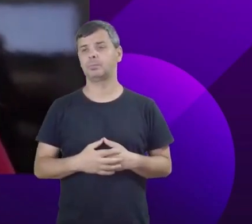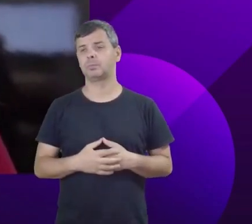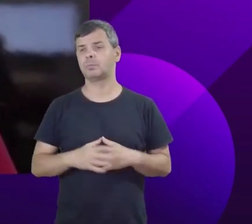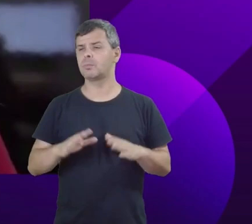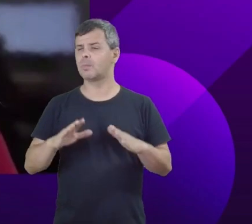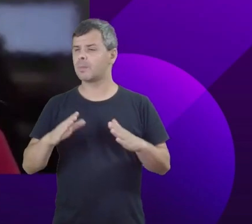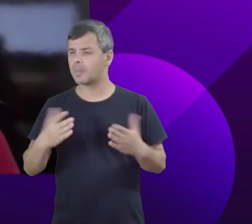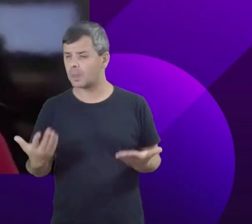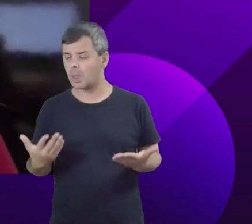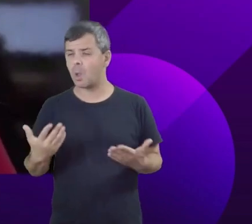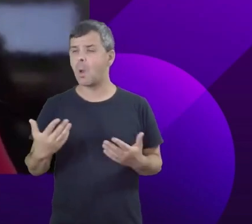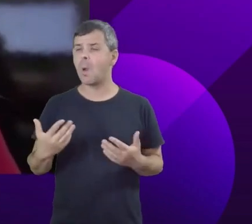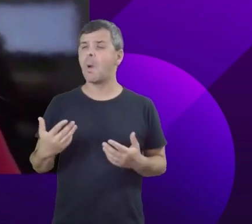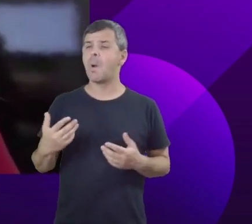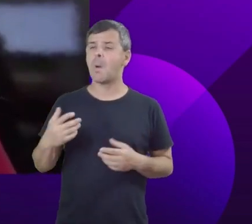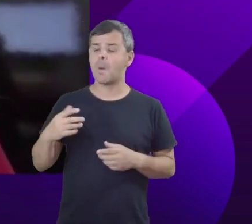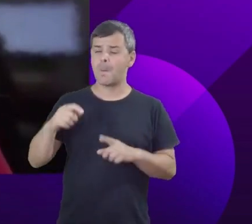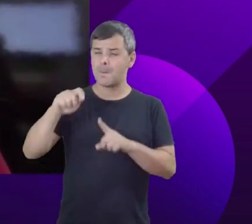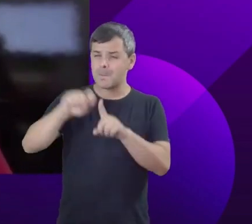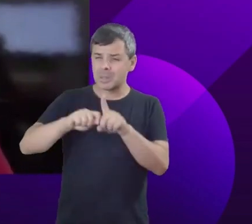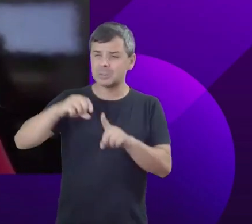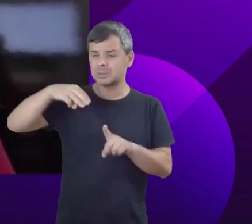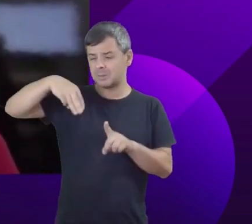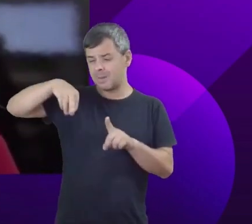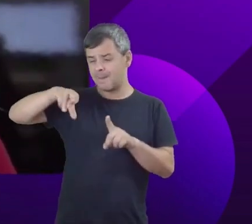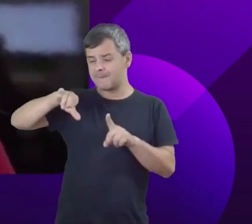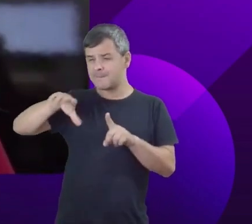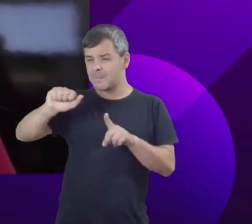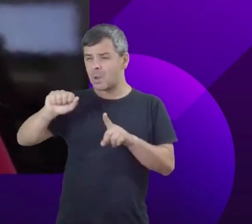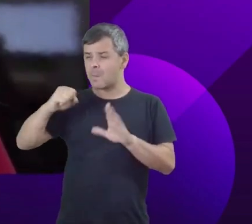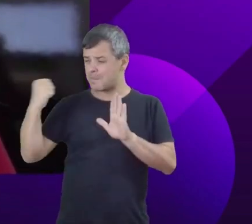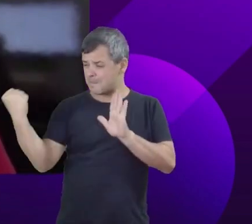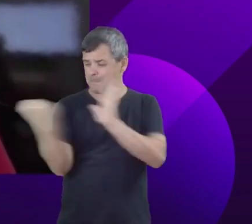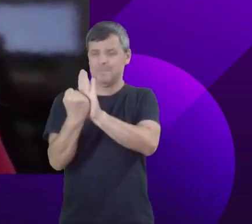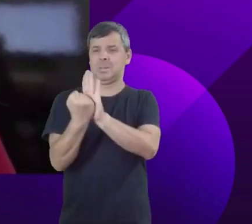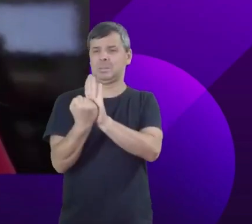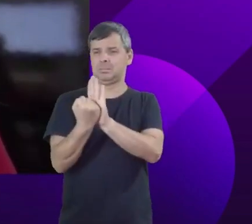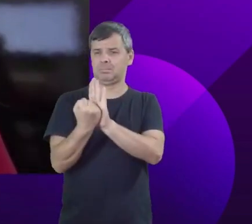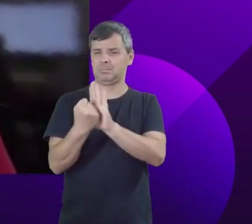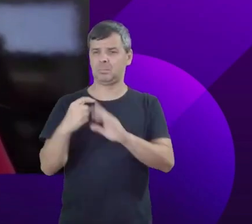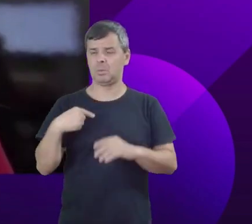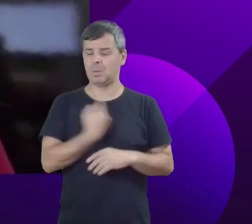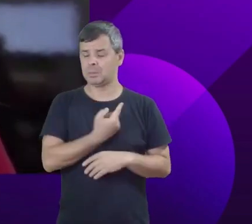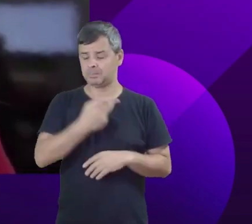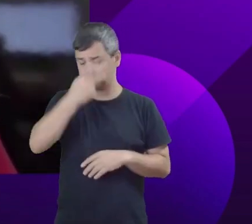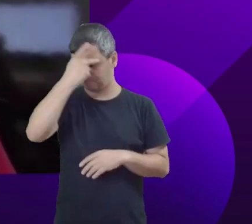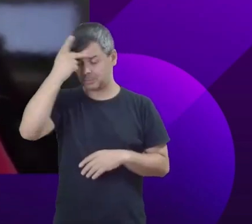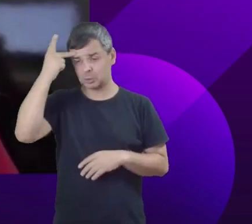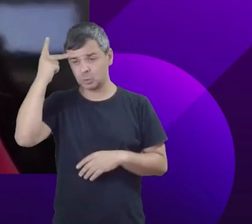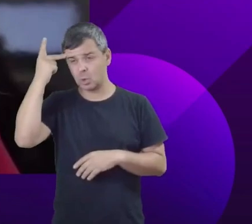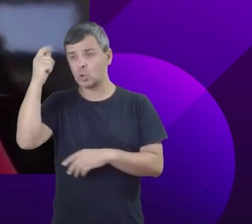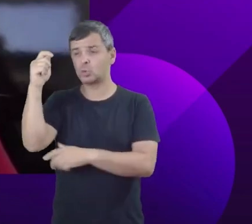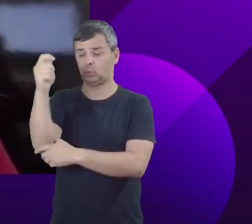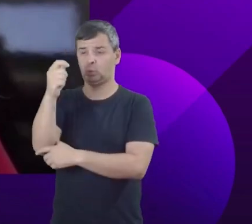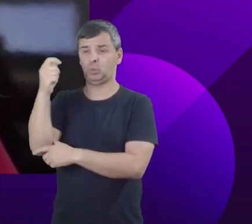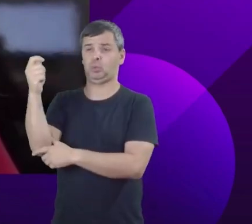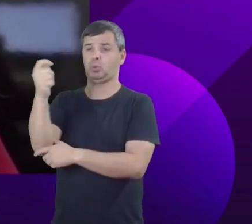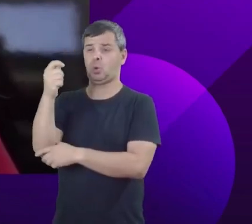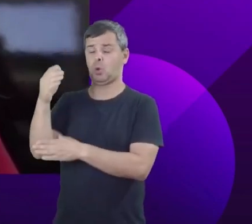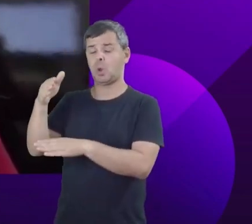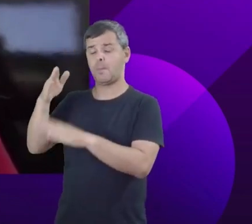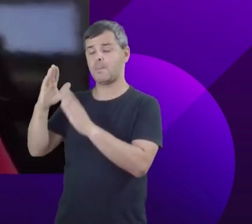Então, o mês de maio, assim, foi um mês, assim, muito atípico e muito marcante para as pessoas, assim, aqui no Rio Grande do